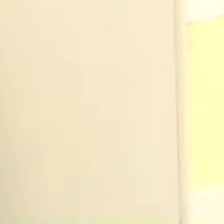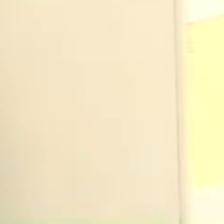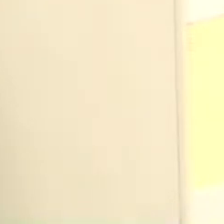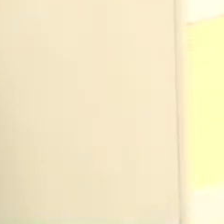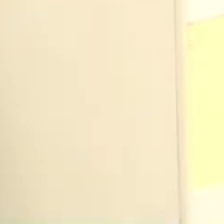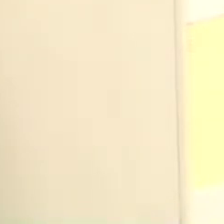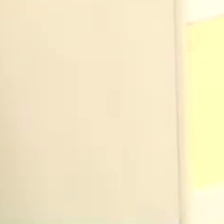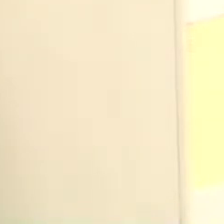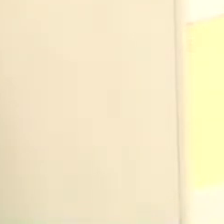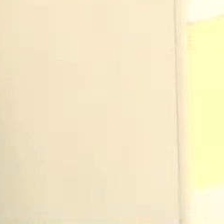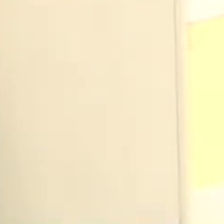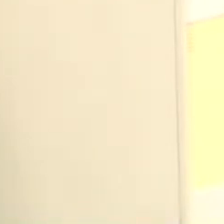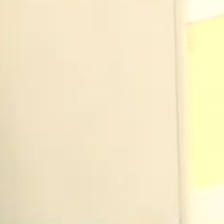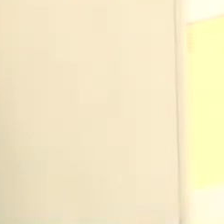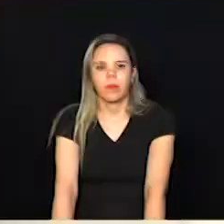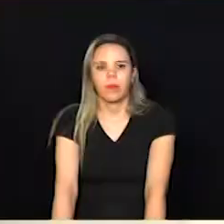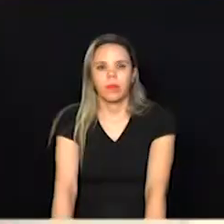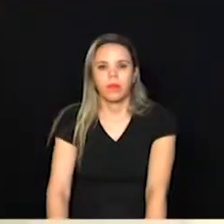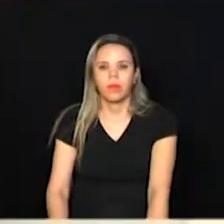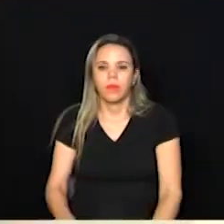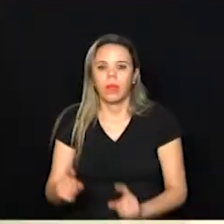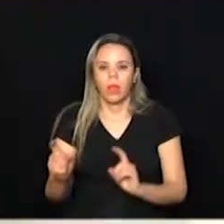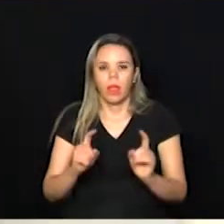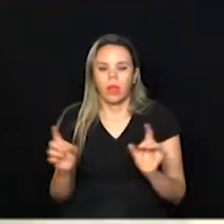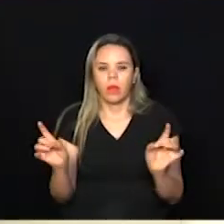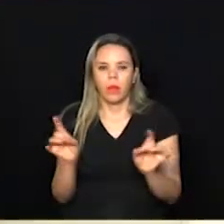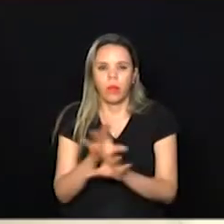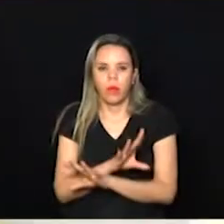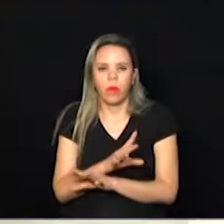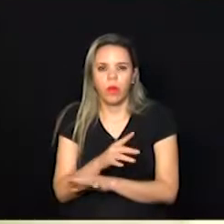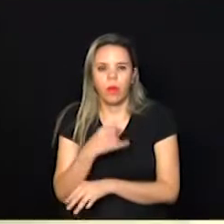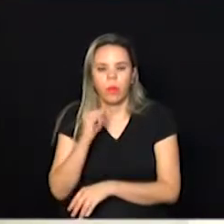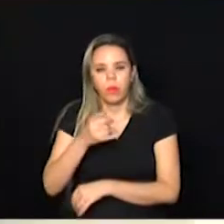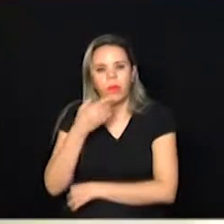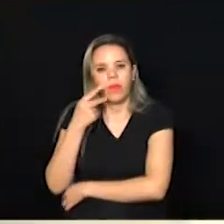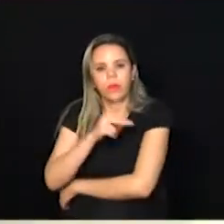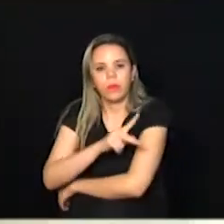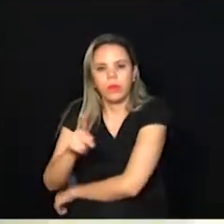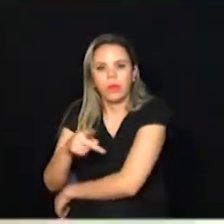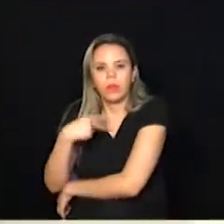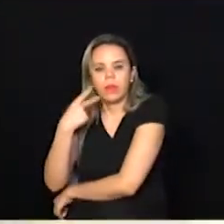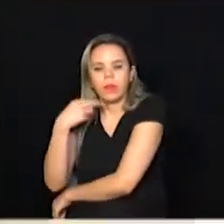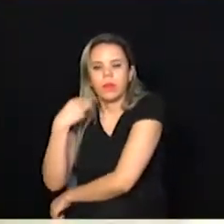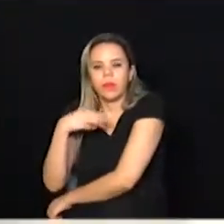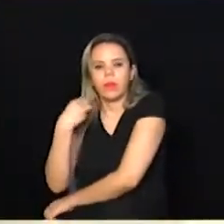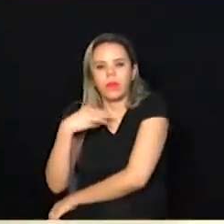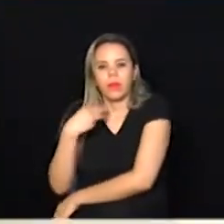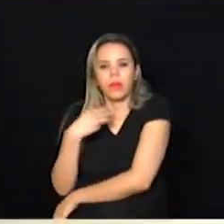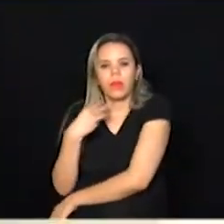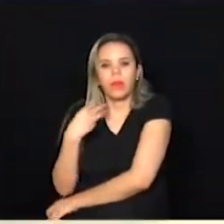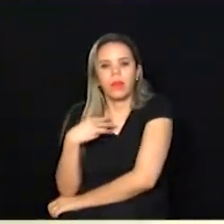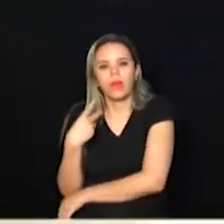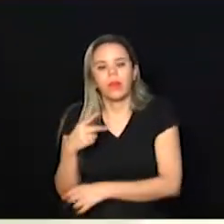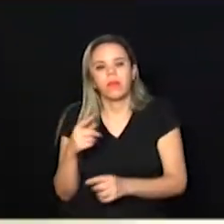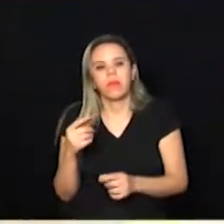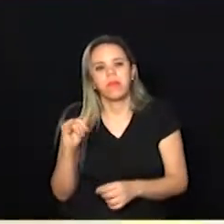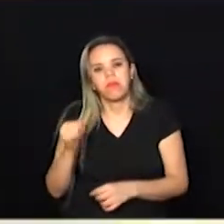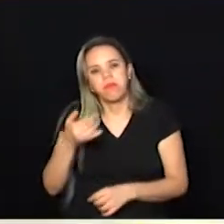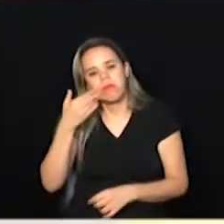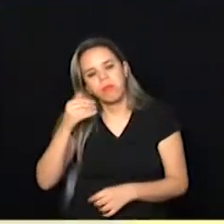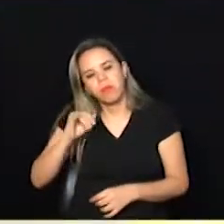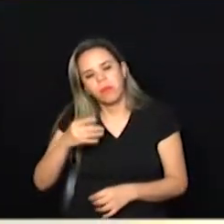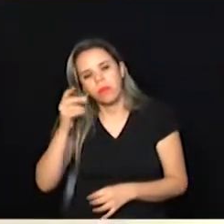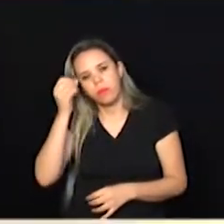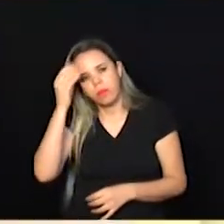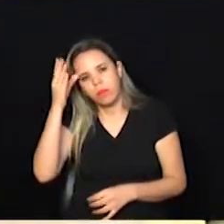Reunião aí da Comissão da Mulher encerrada, e eu aproveito para falar com a presidente da comissão, vereadora Mariana Conte. Vereadora, reunião bastante produtiva, né, pelo que